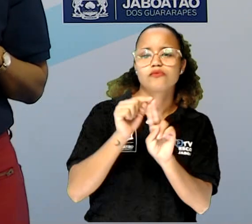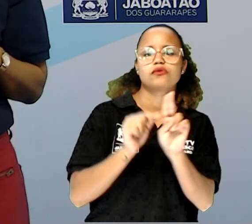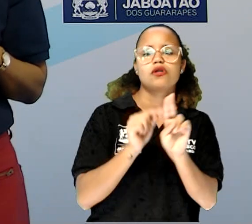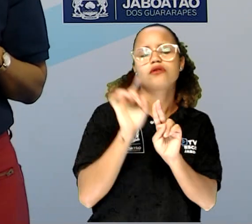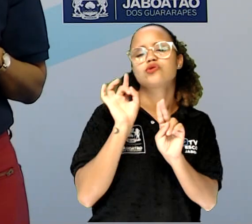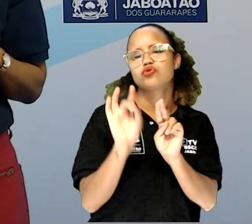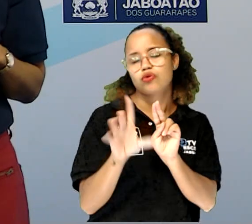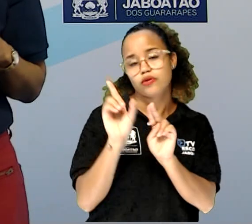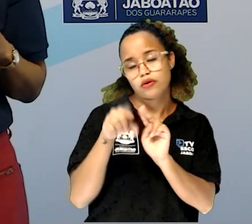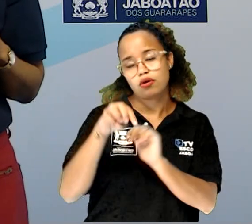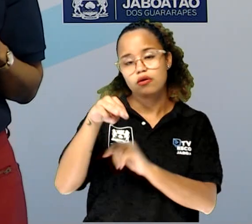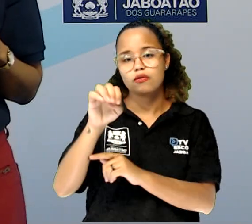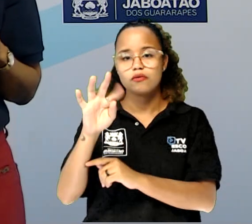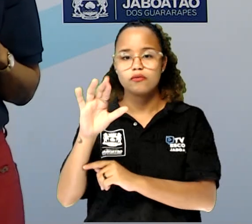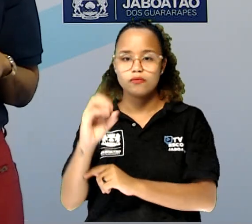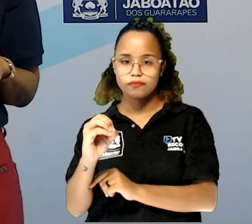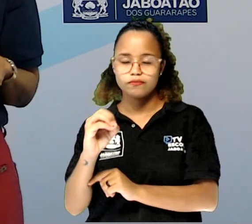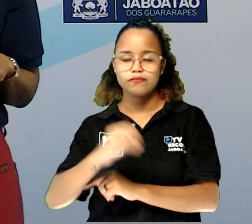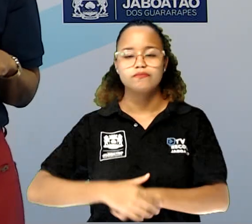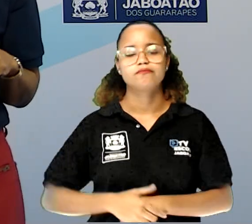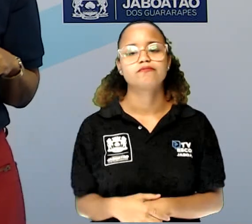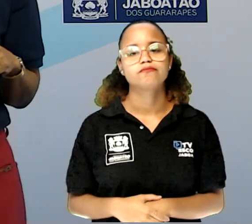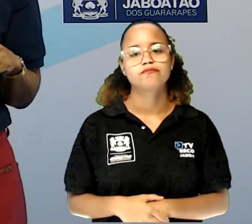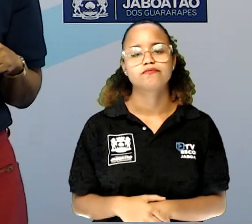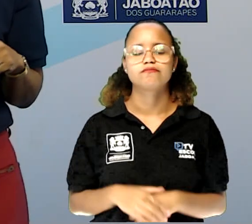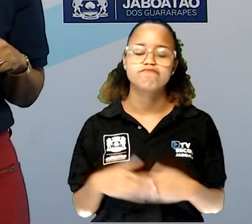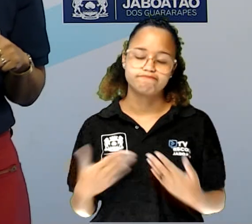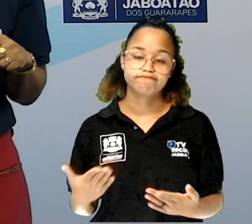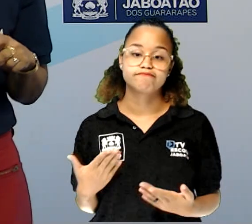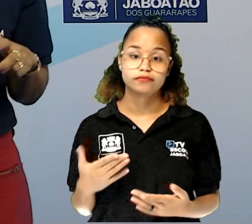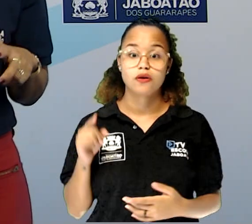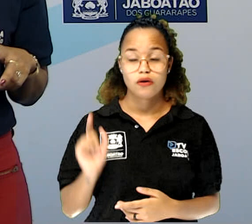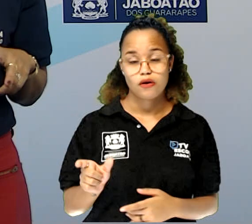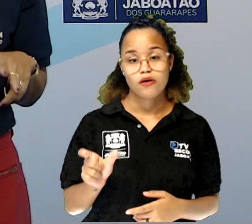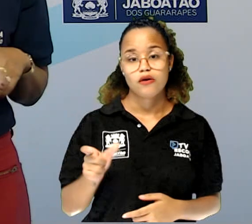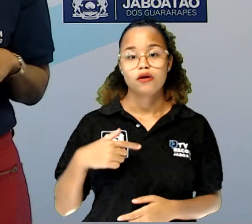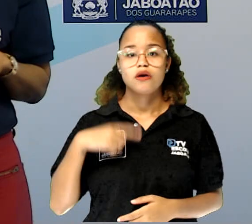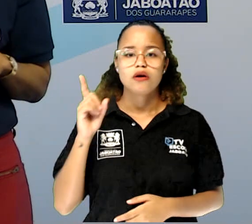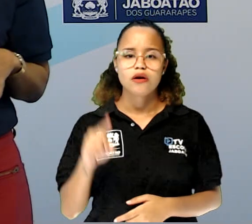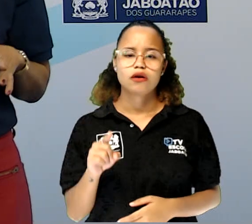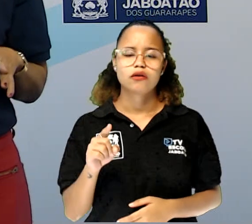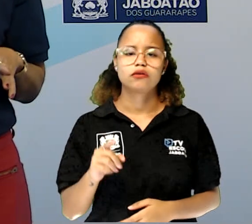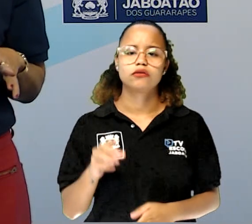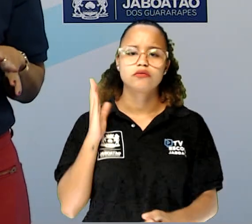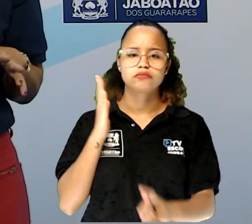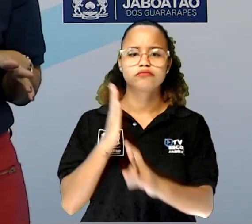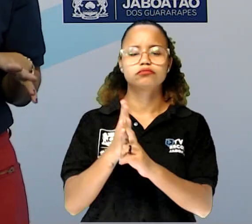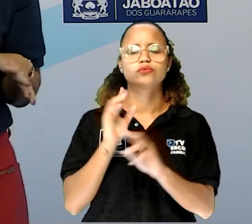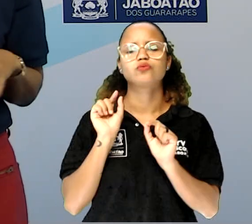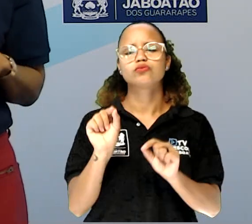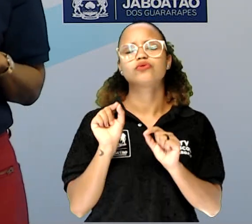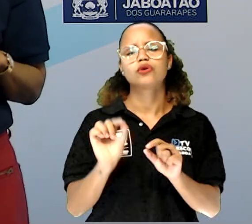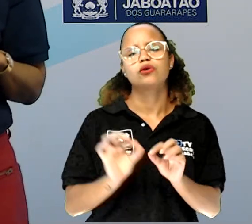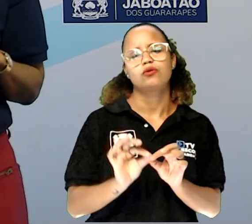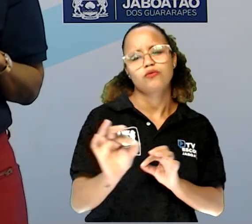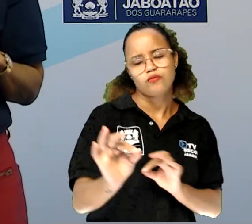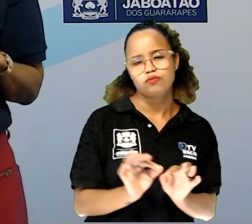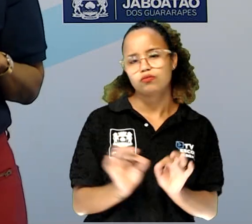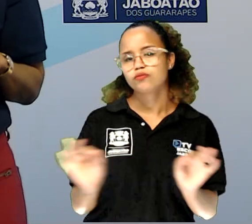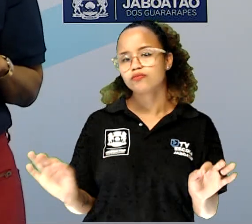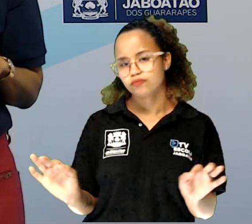que é o metro. Então, o metro, ele é nossa referência para medir